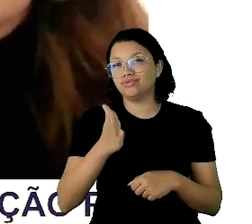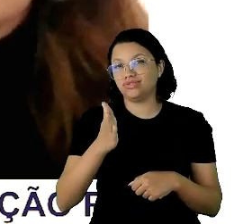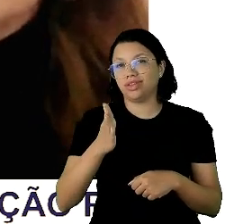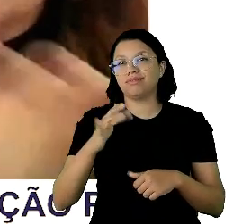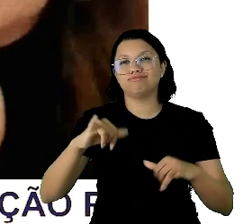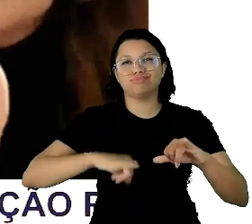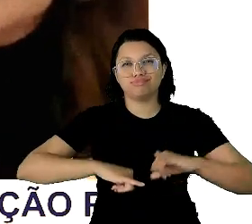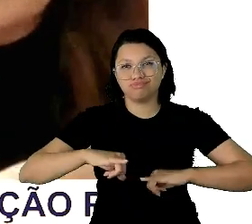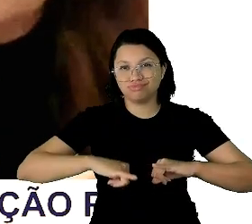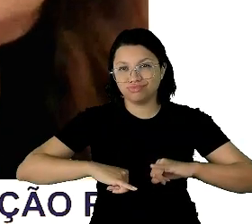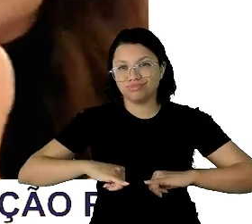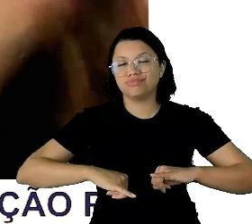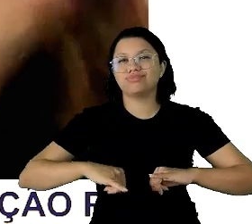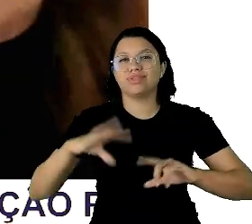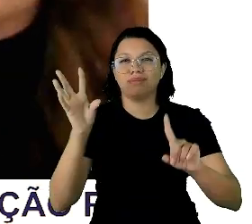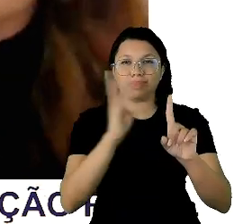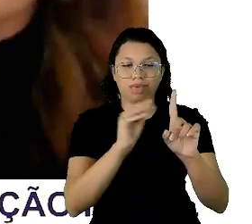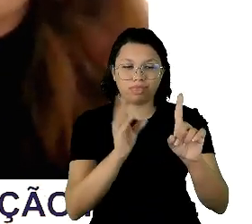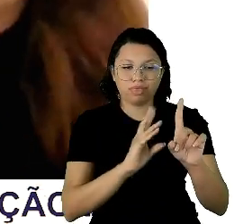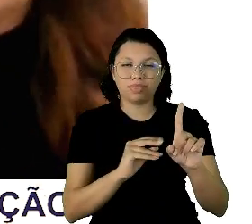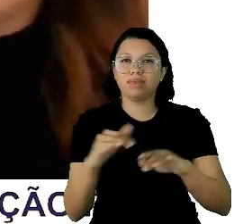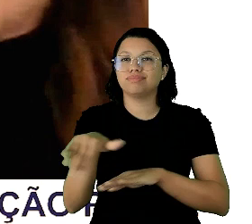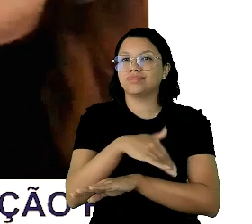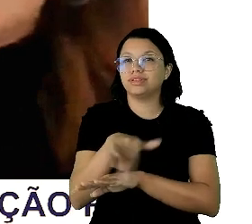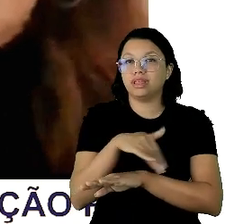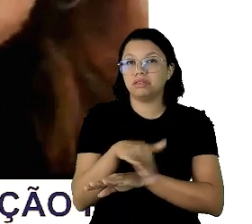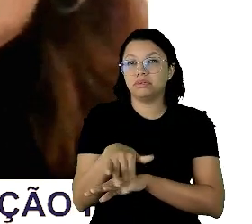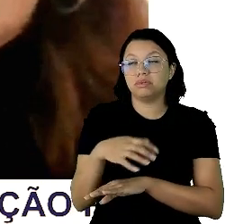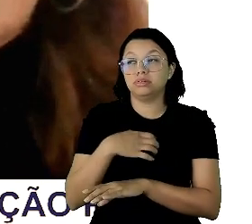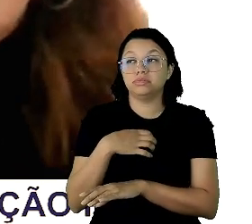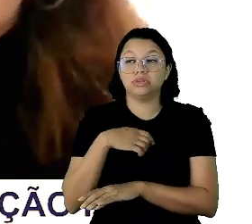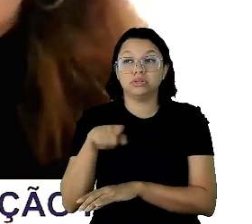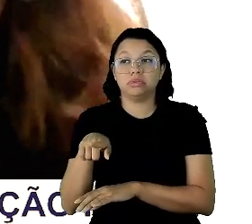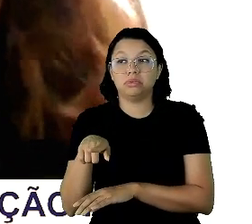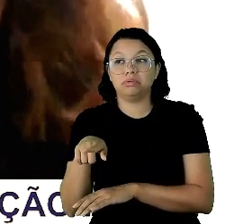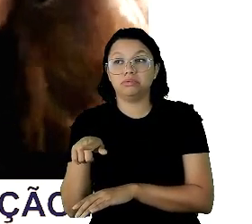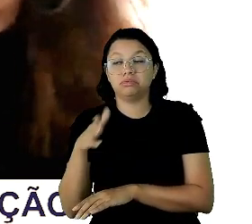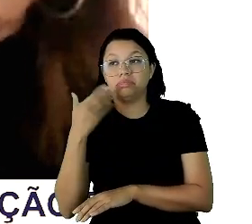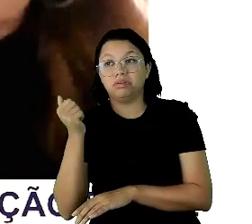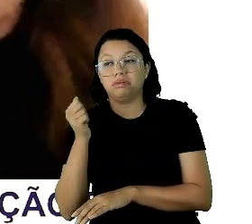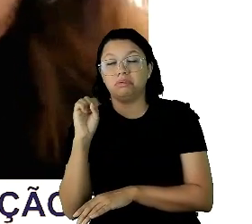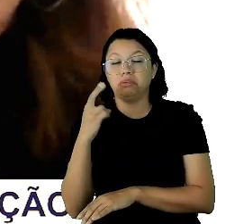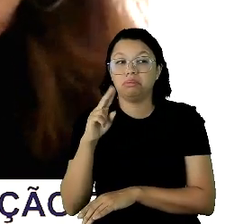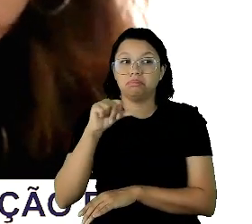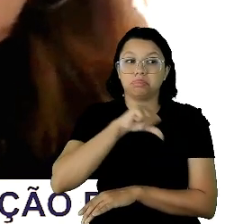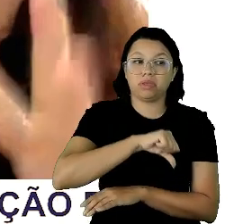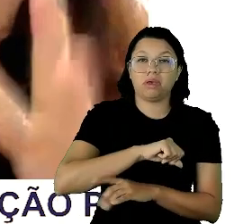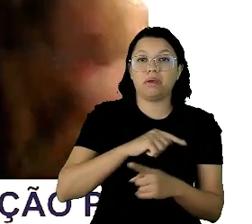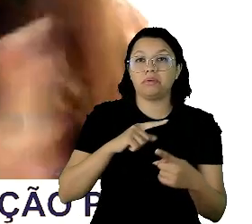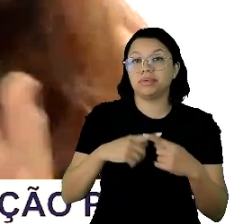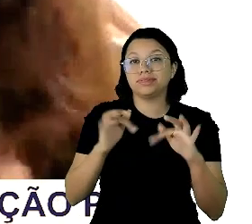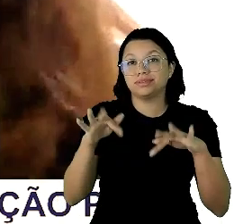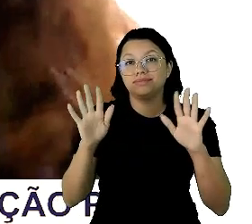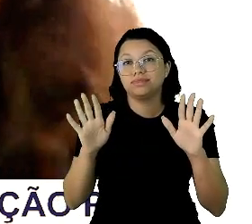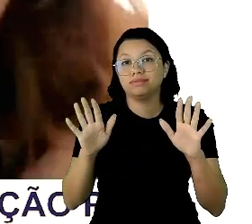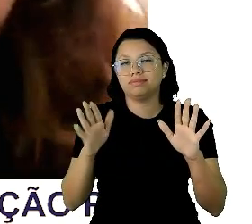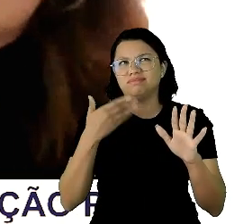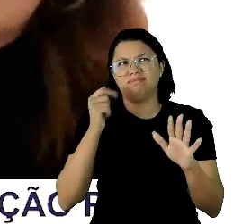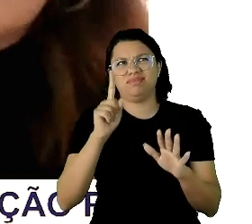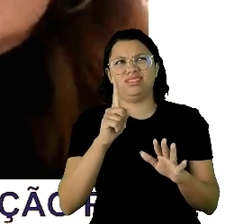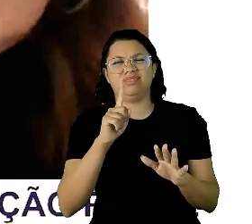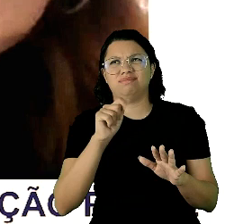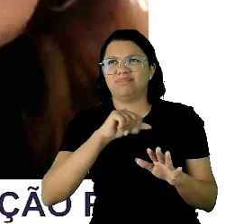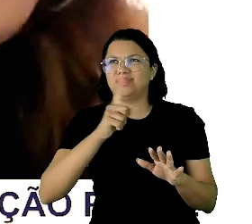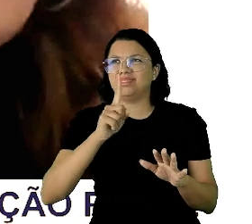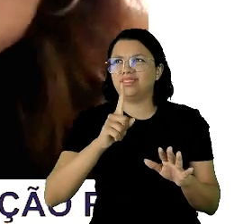importunadas na rua, umas de um jeito melhor, outro pior, mas enfim, melhor ou pior não, digamos, mais ofensivo,